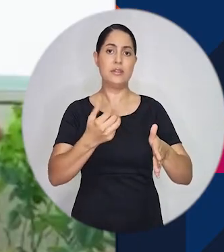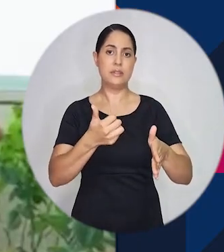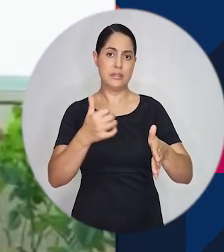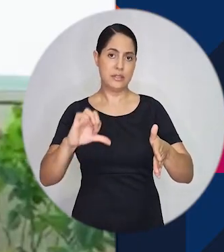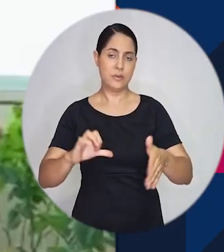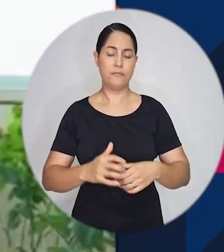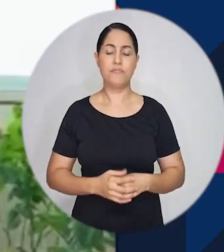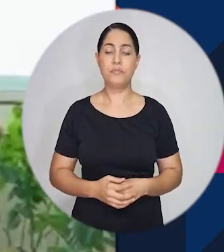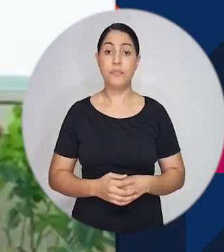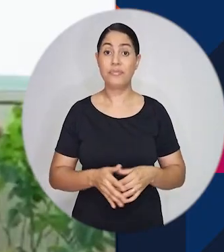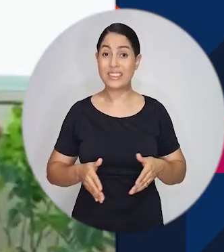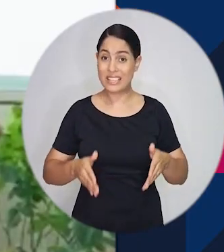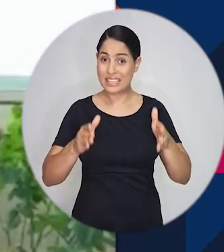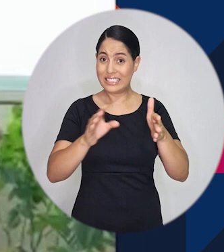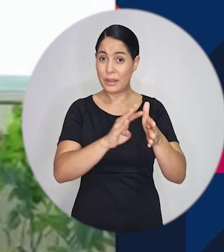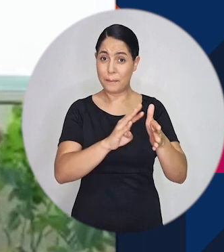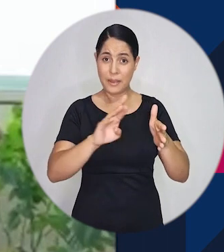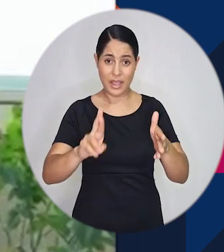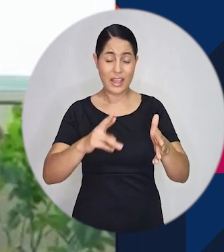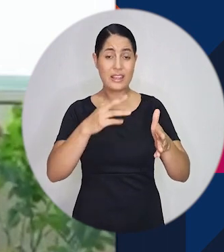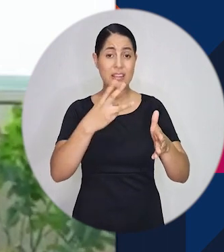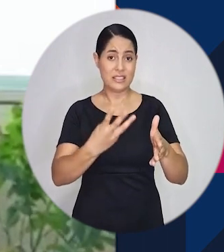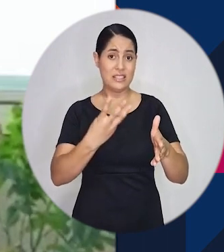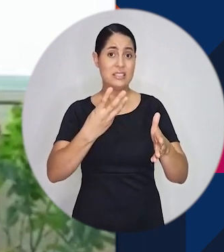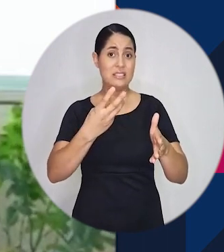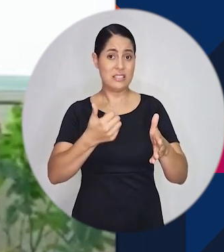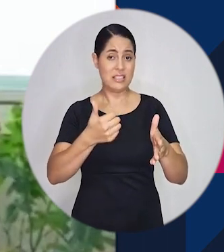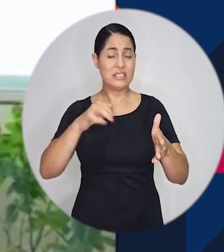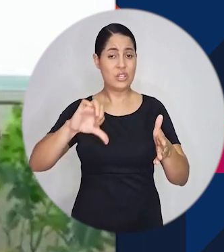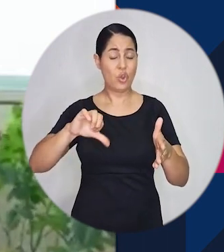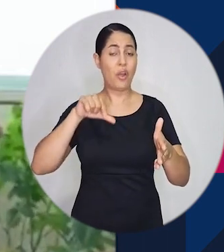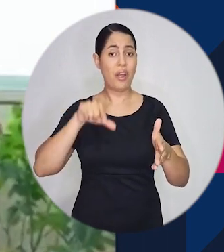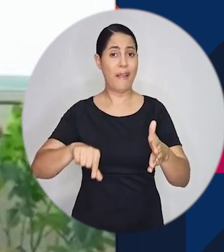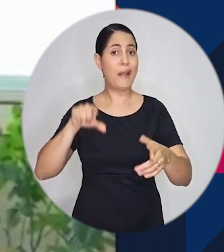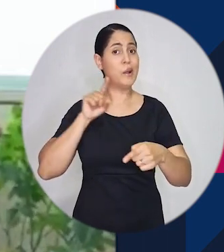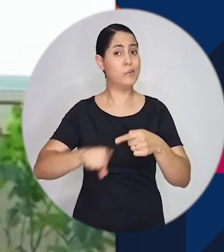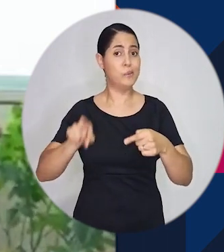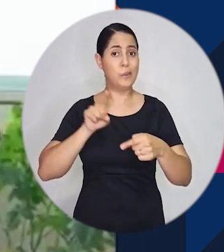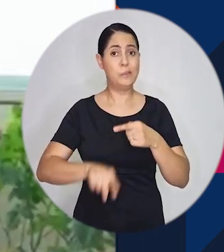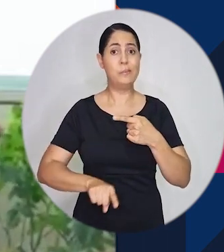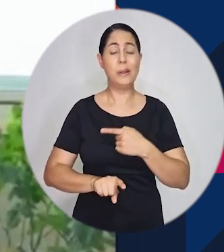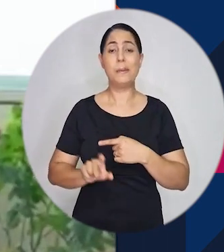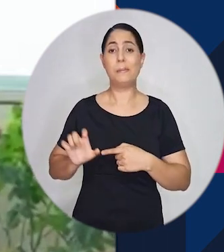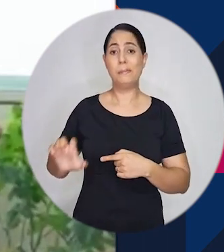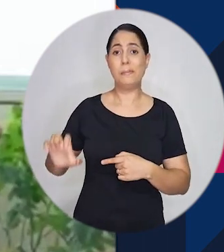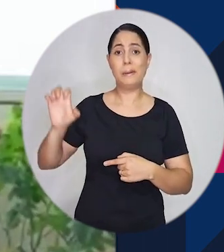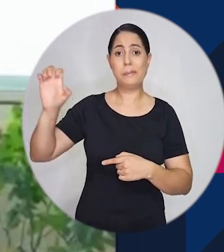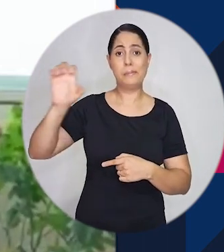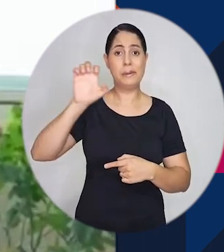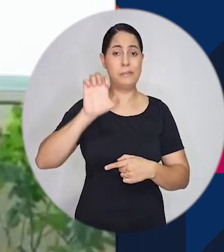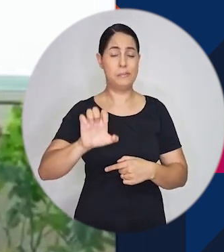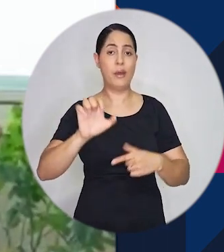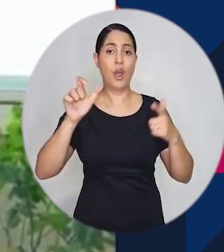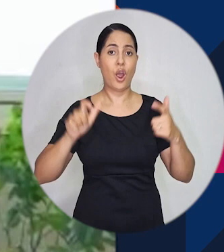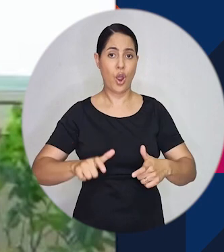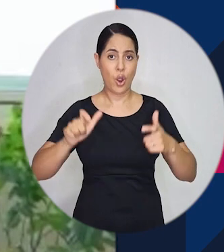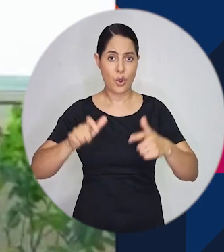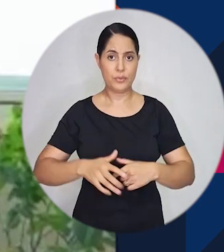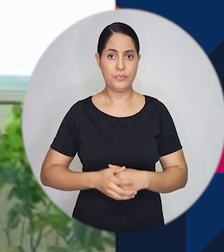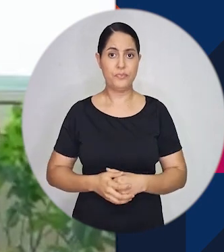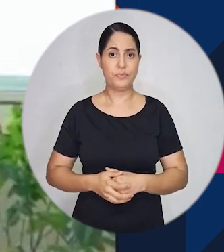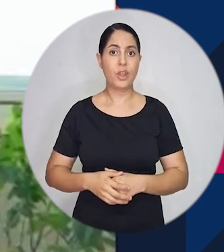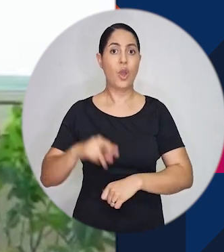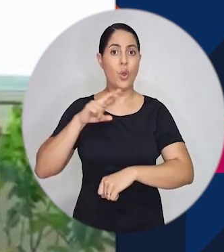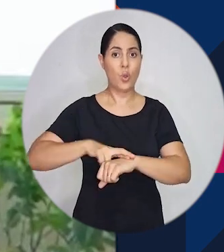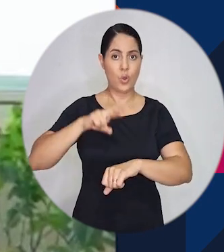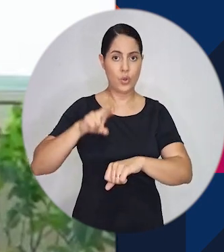da BR-319 é um problema que afeta 3 importantes estados da federação: o estado